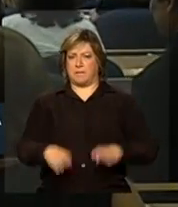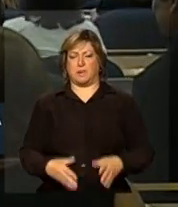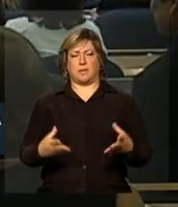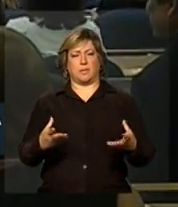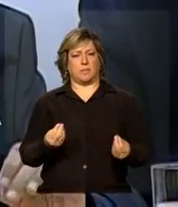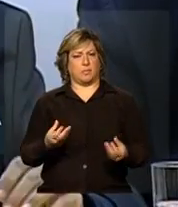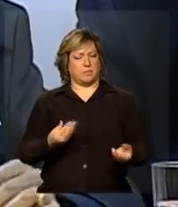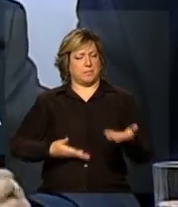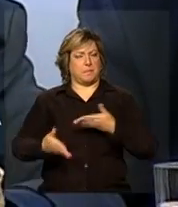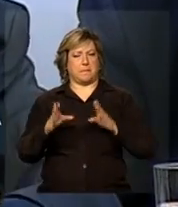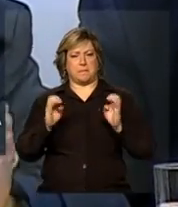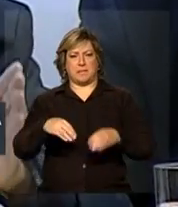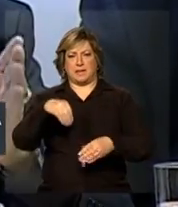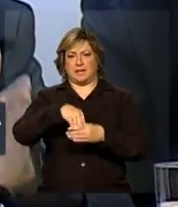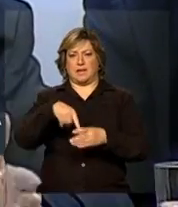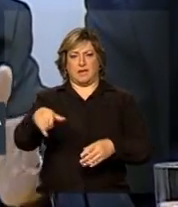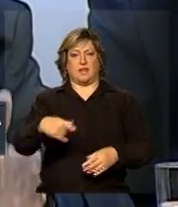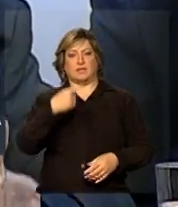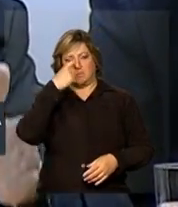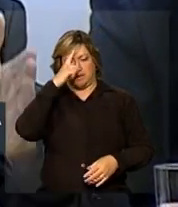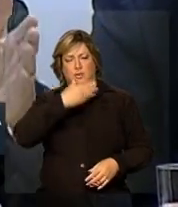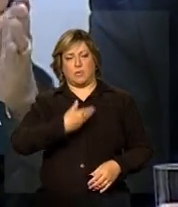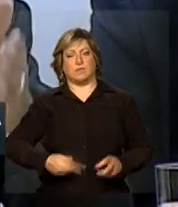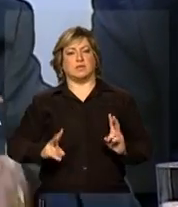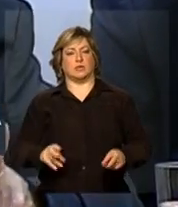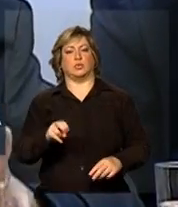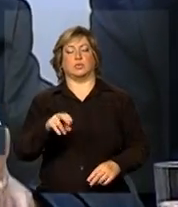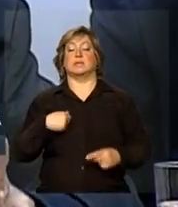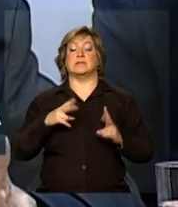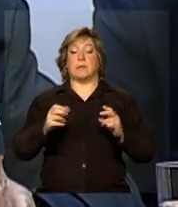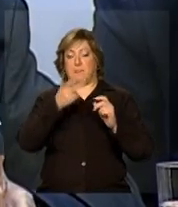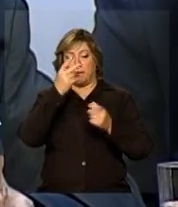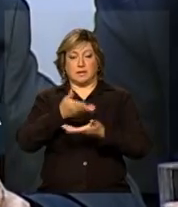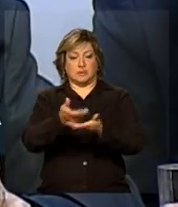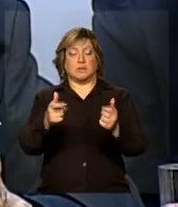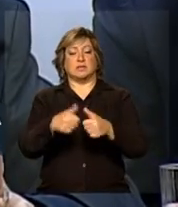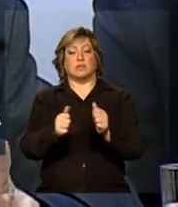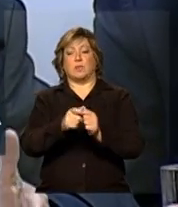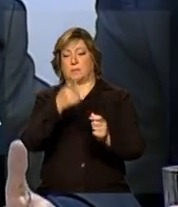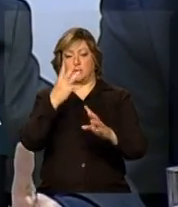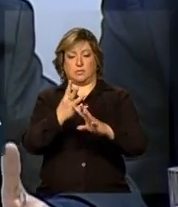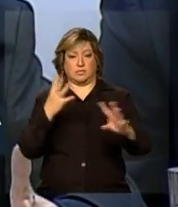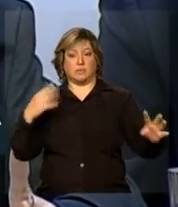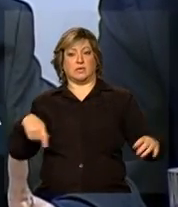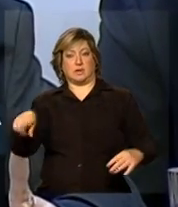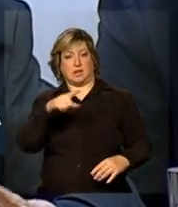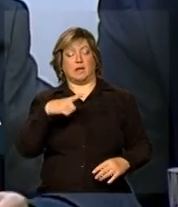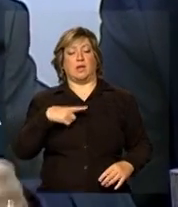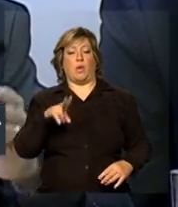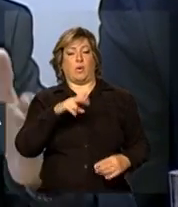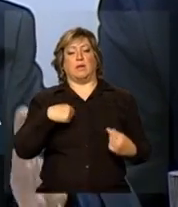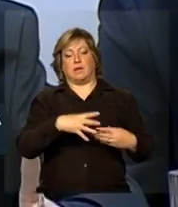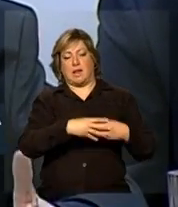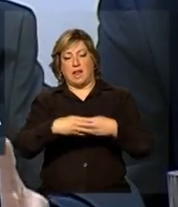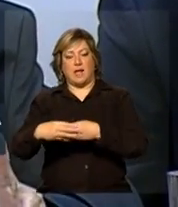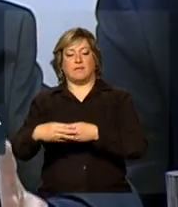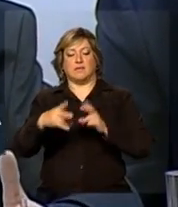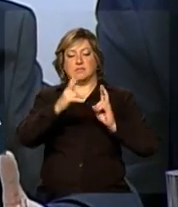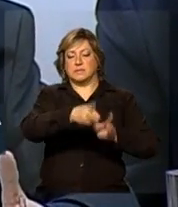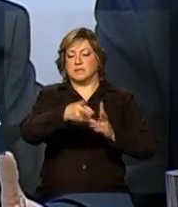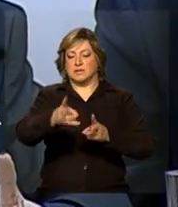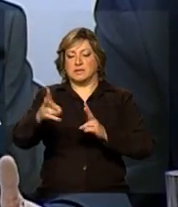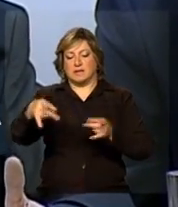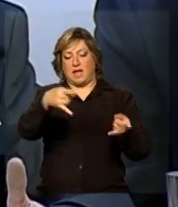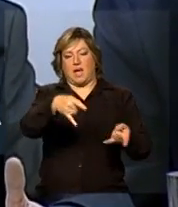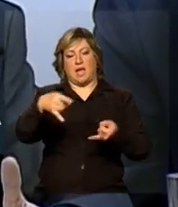muito bem tratado. E lá eu estou sempre com as pessoas que estão na fila esperando. Eles me usam muito nisso, me levam nos leitos para falar